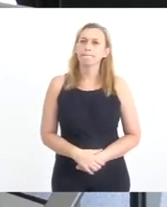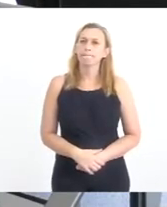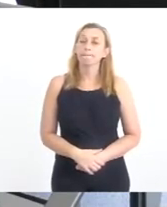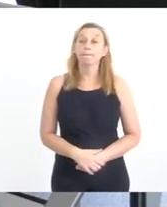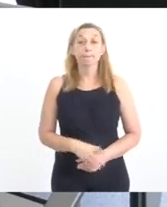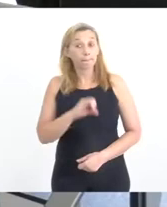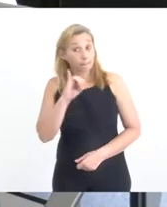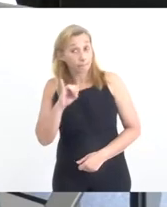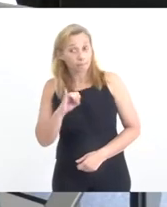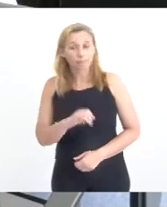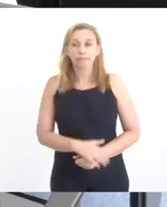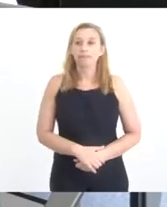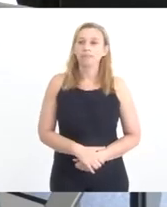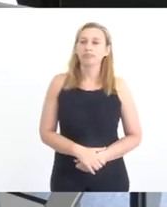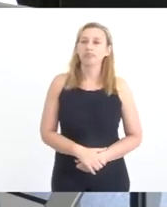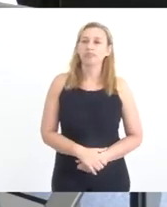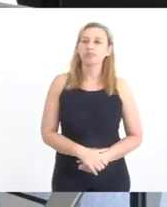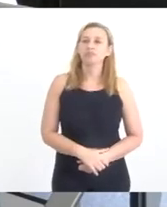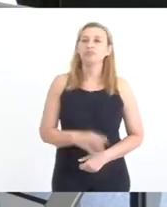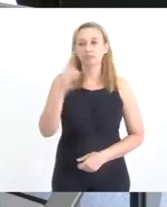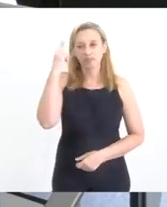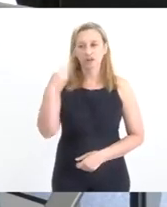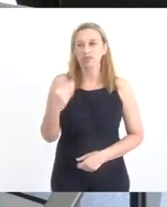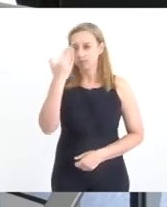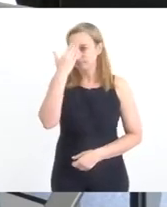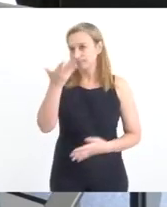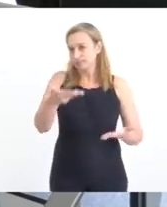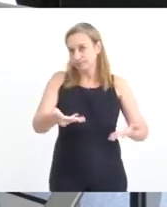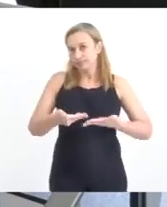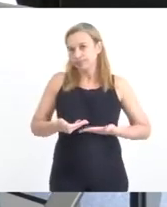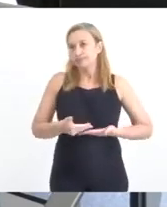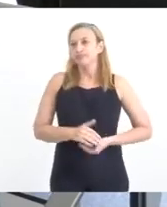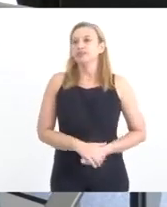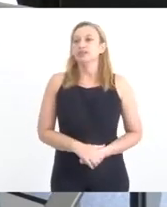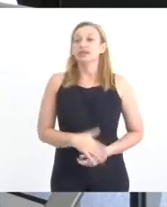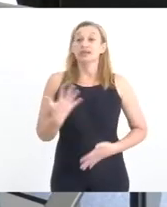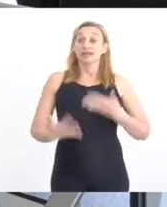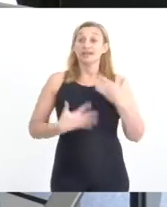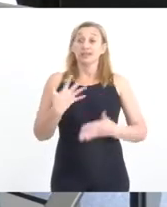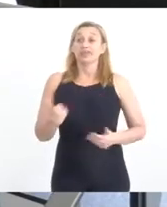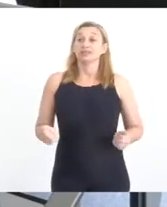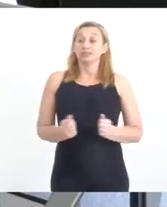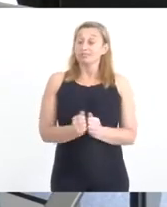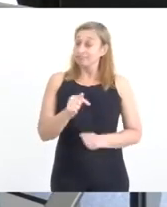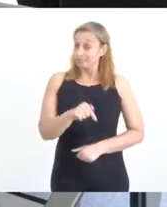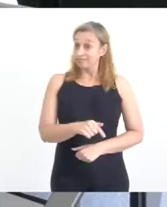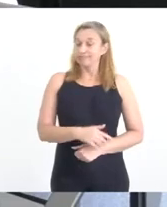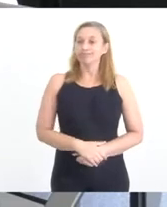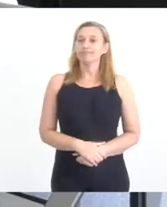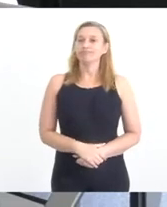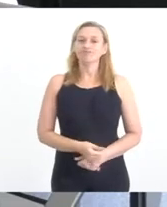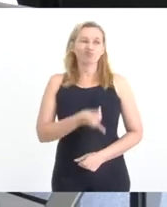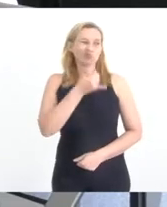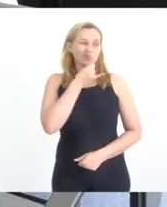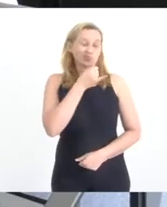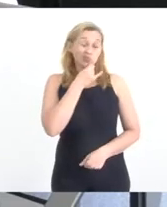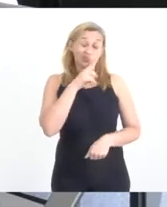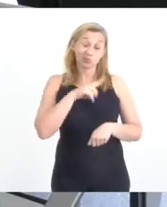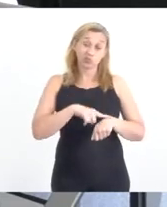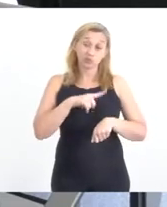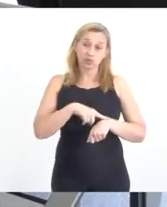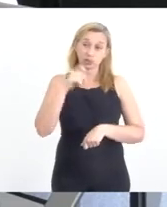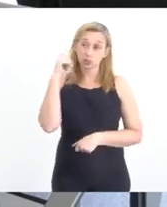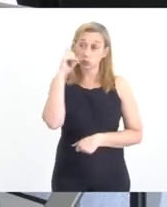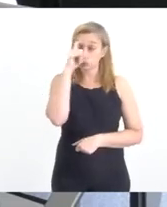oh alô Renata muito obrigado pelo convite é um prazer tá aqui triste no momento